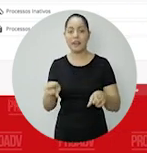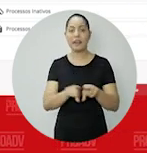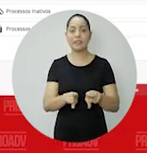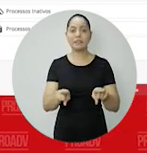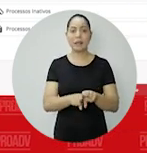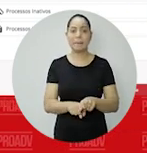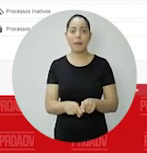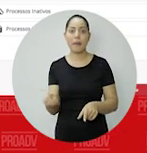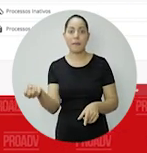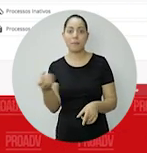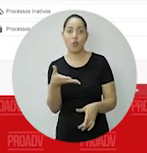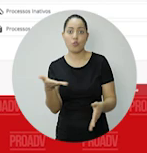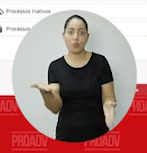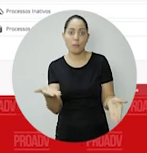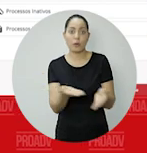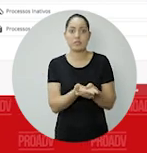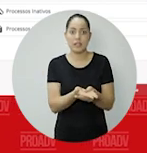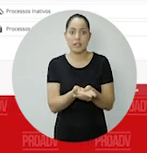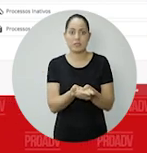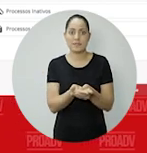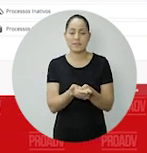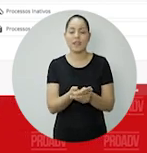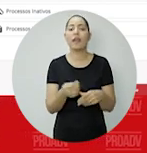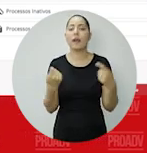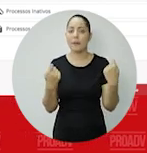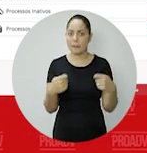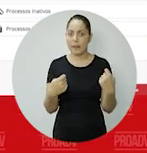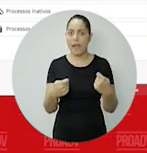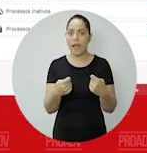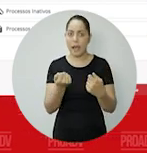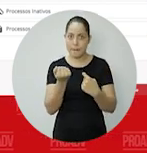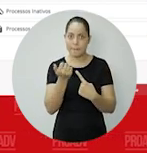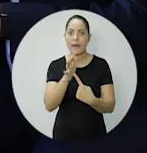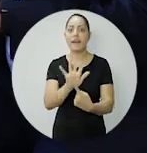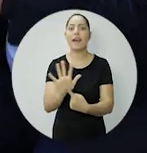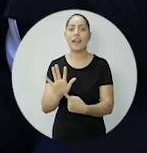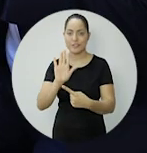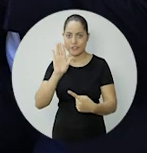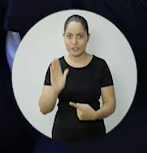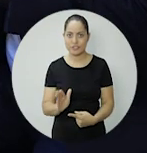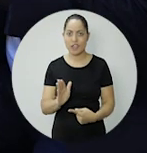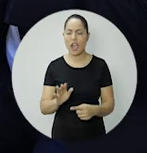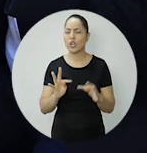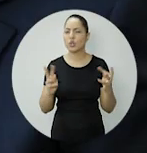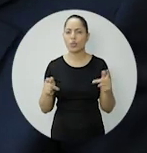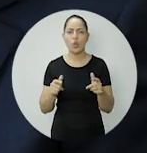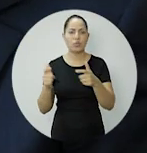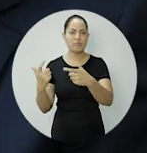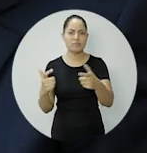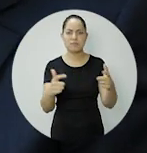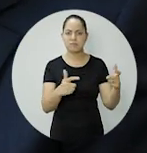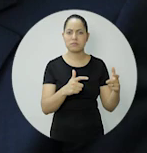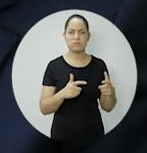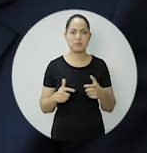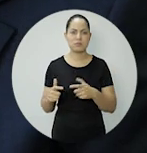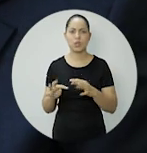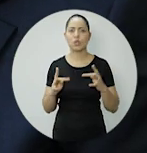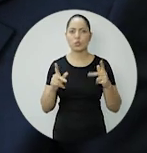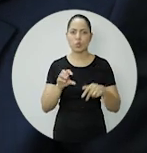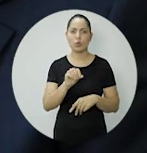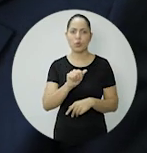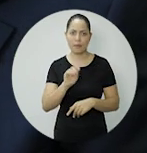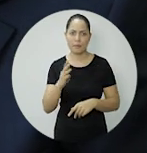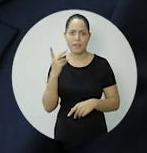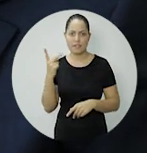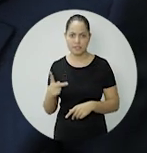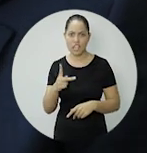processos novos que chegaram para ele, e ele não precisa se preocupar em cadastrar um novo processo, porque o ProADV já captura nos tribunais os